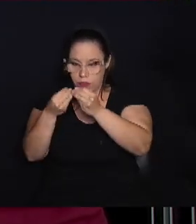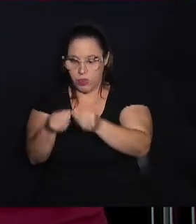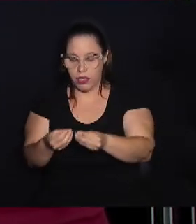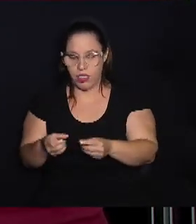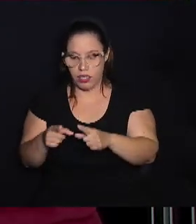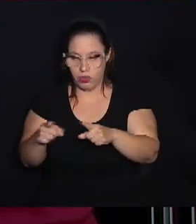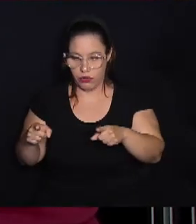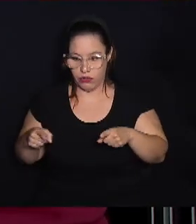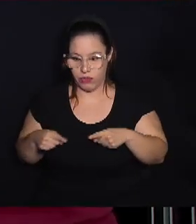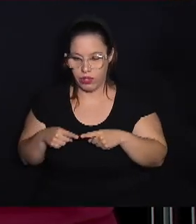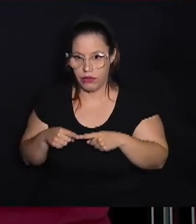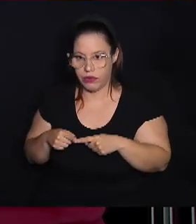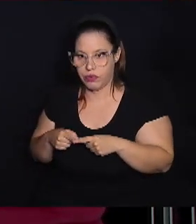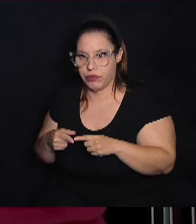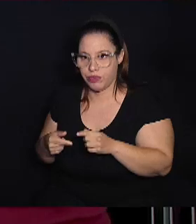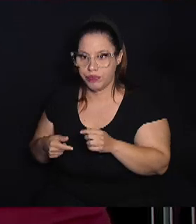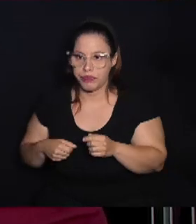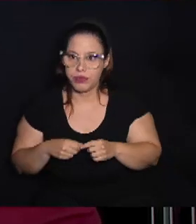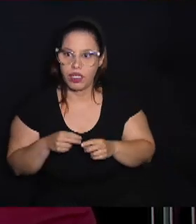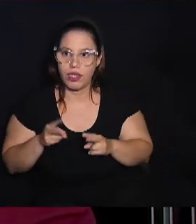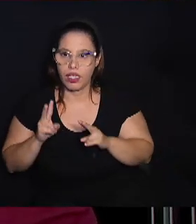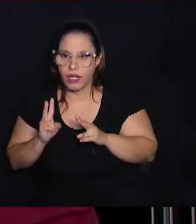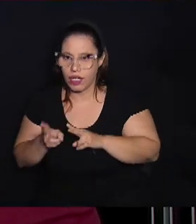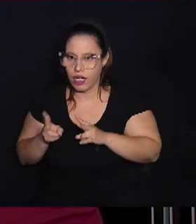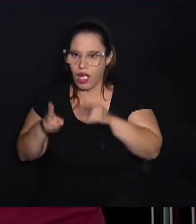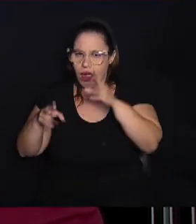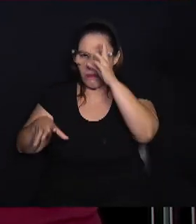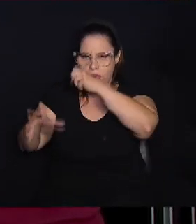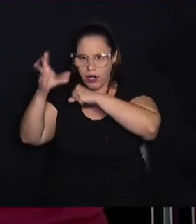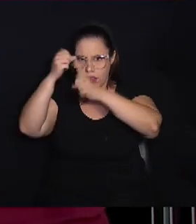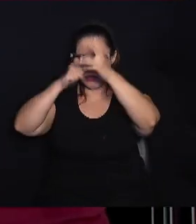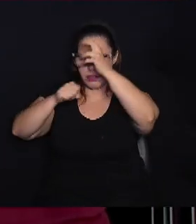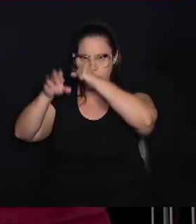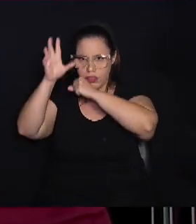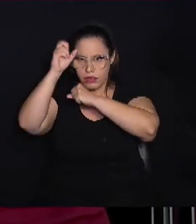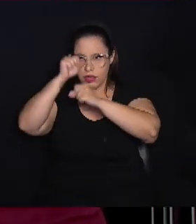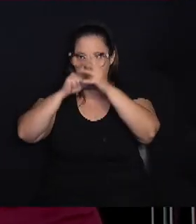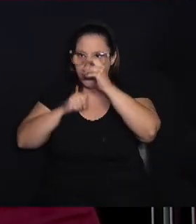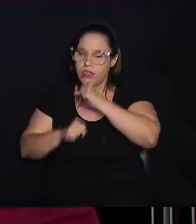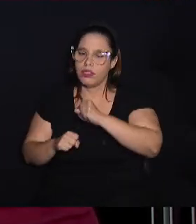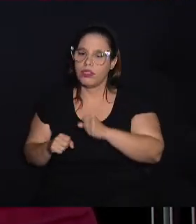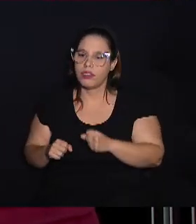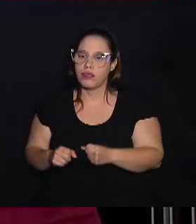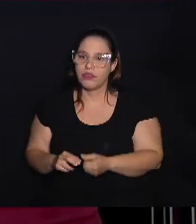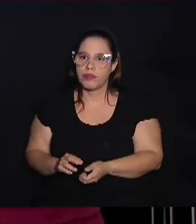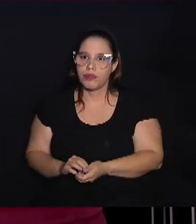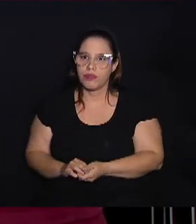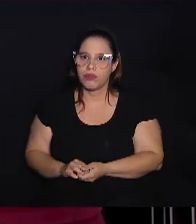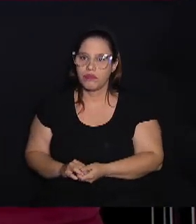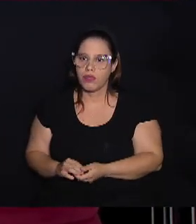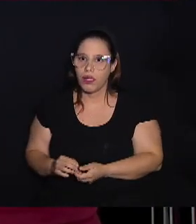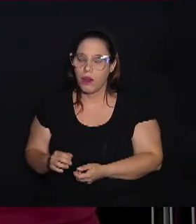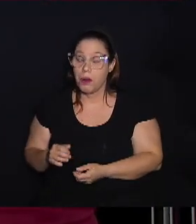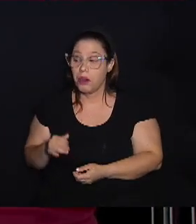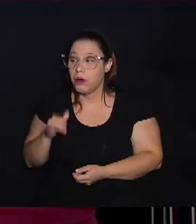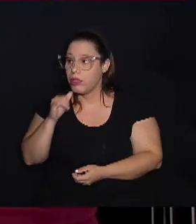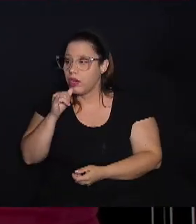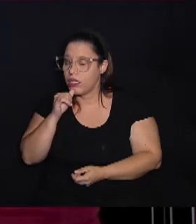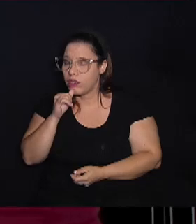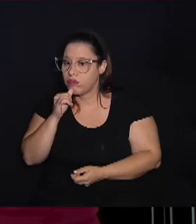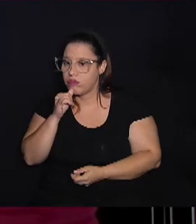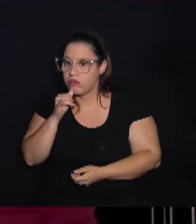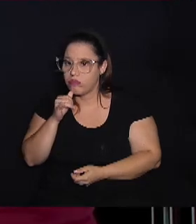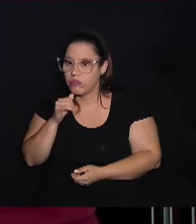aquele grupo. Ao contrário, a gente está sempre aprendendo, sempre se reciclando, né? Por exemplo, eu dava aula de cinema em